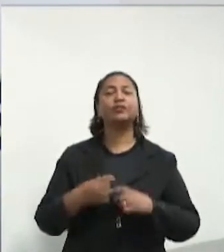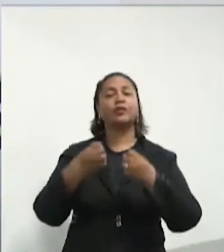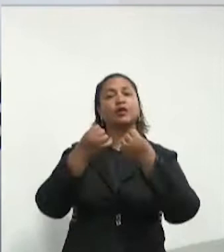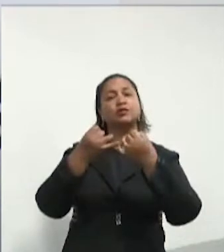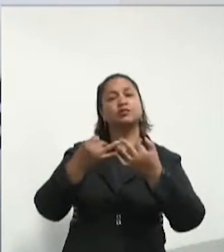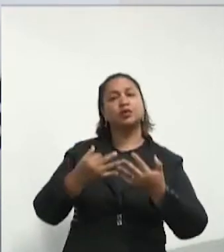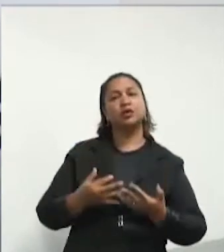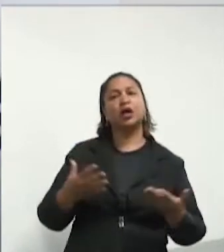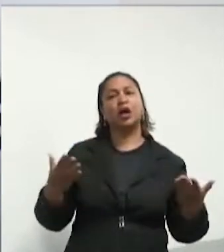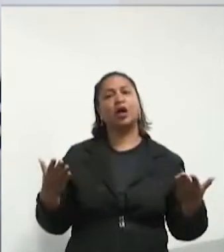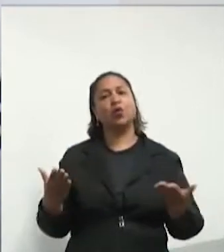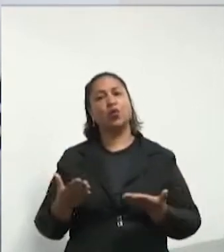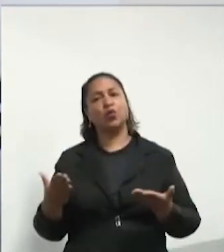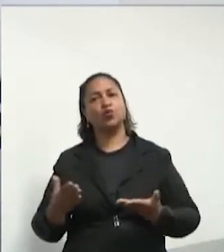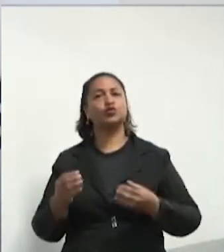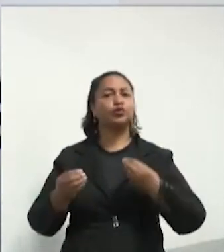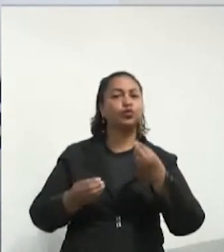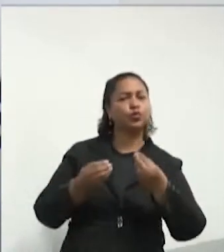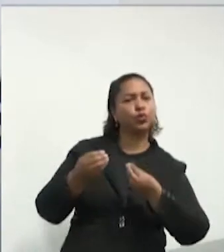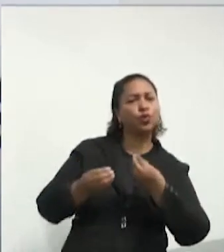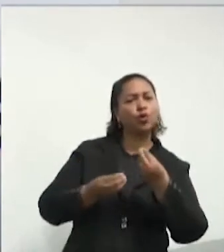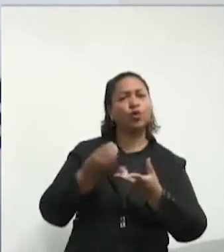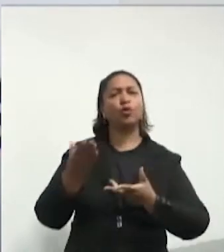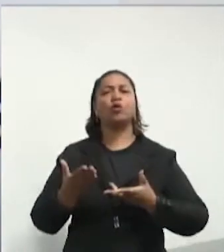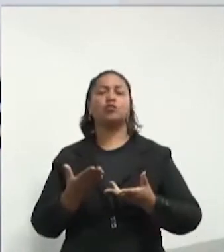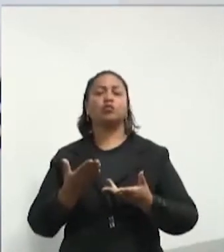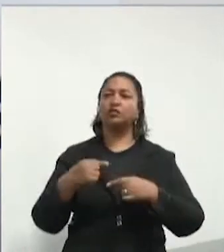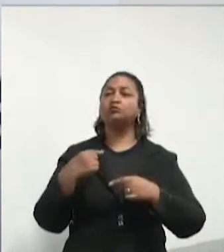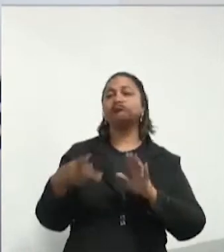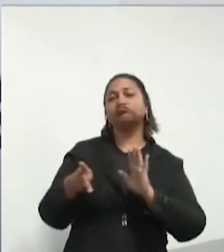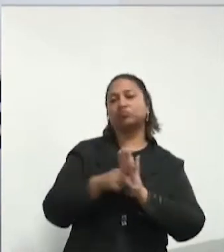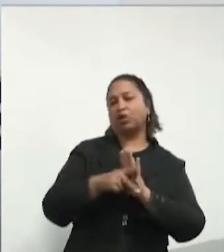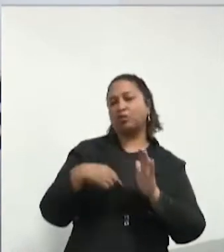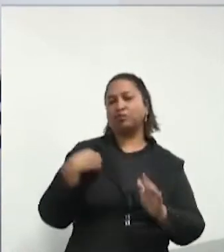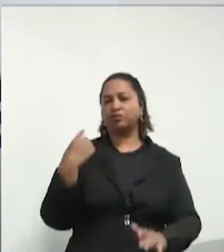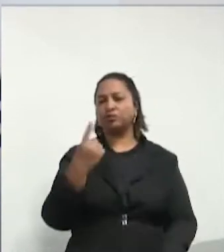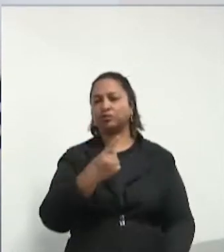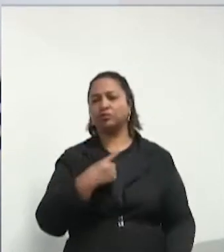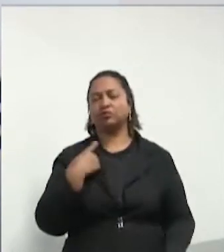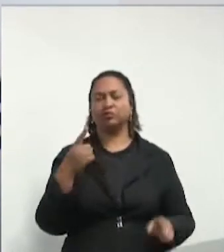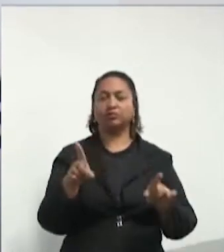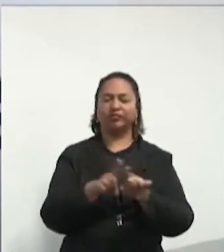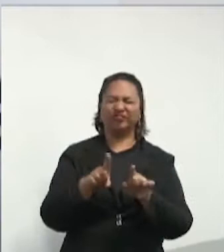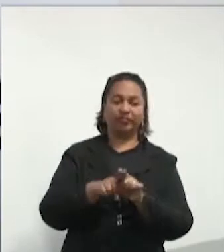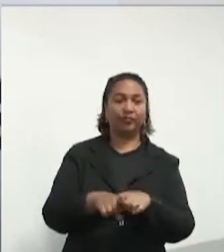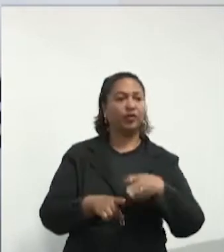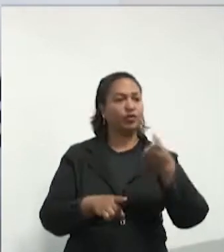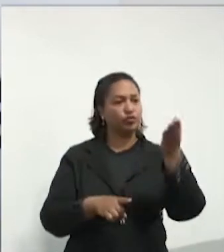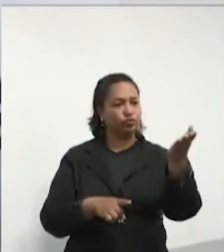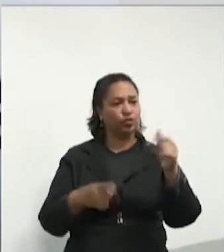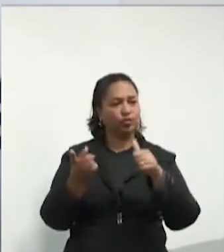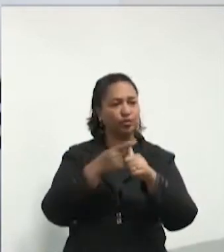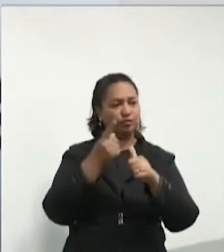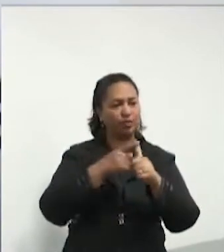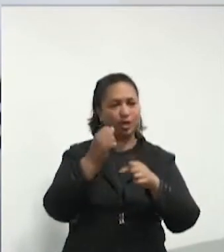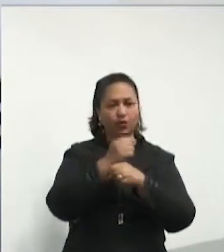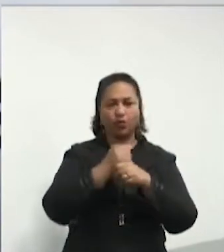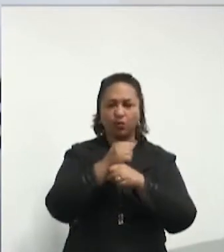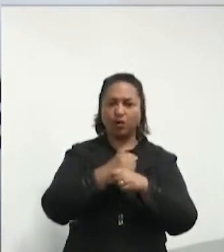balanço positivo das nossas atuações o senhor no primeiro ano à frente da presidência